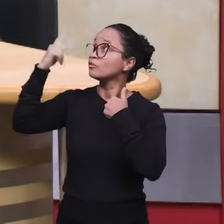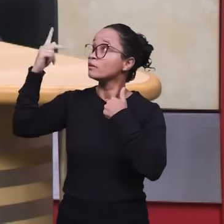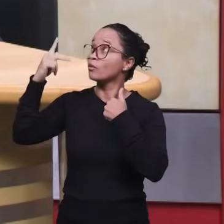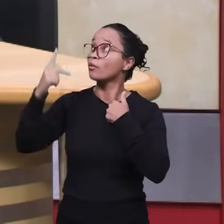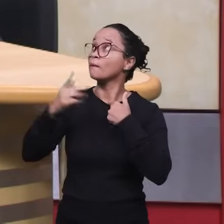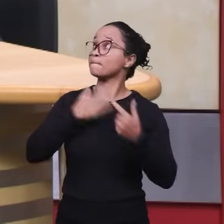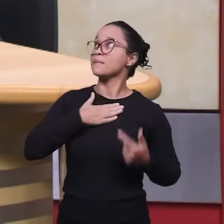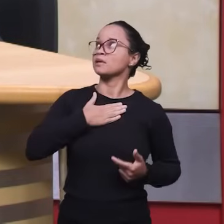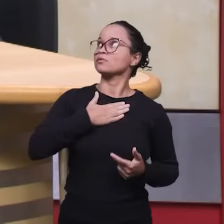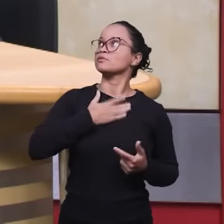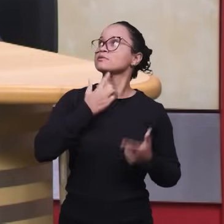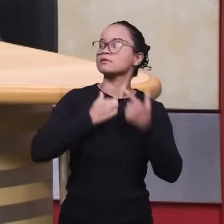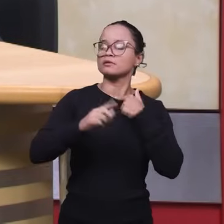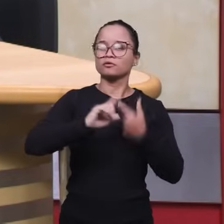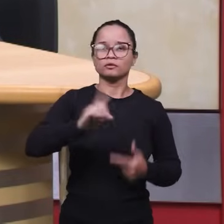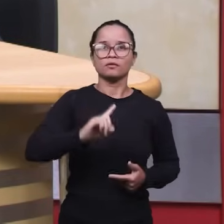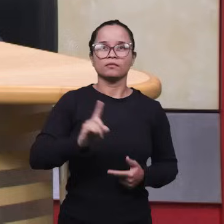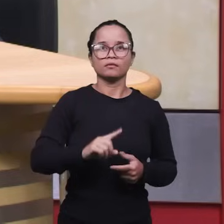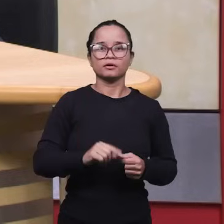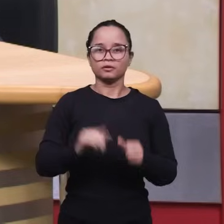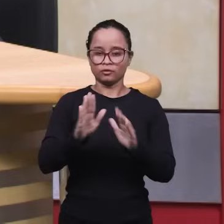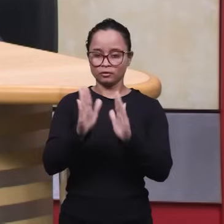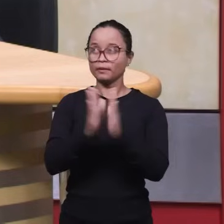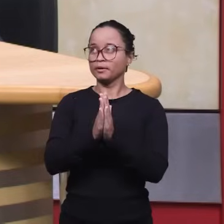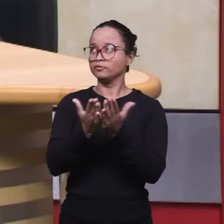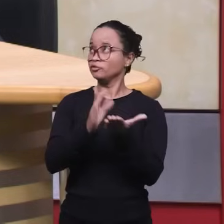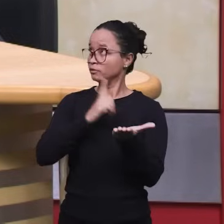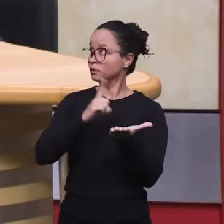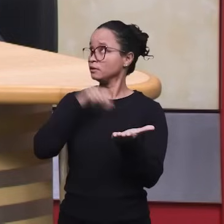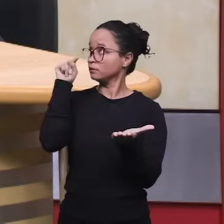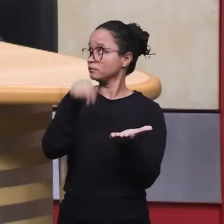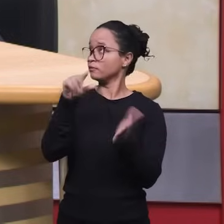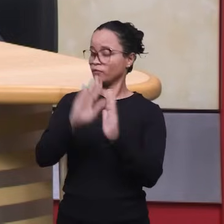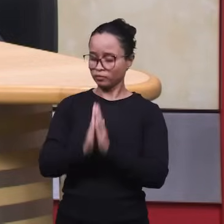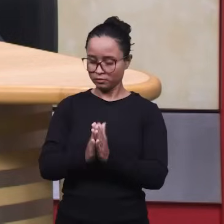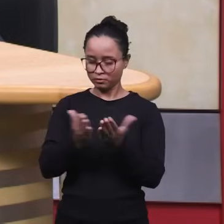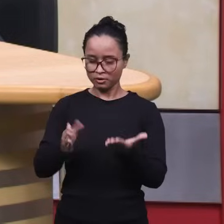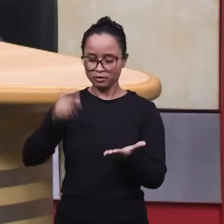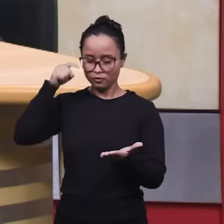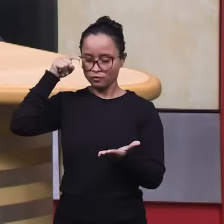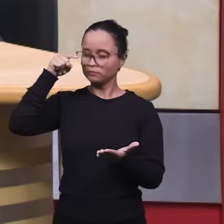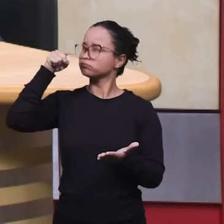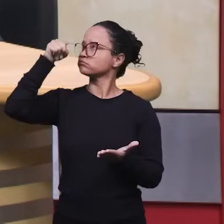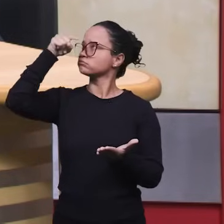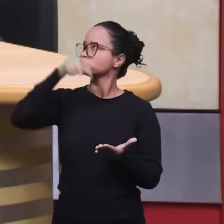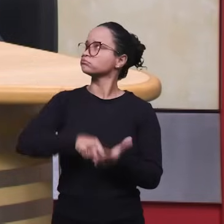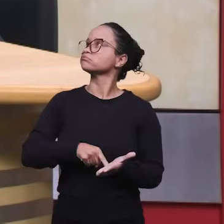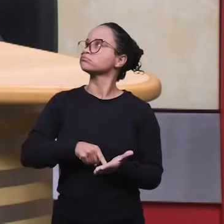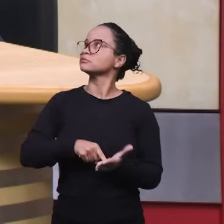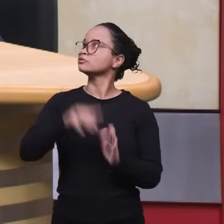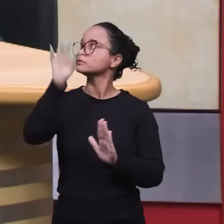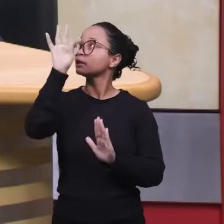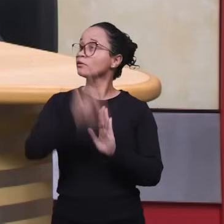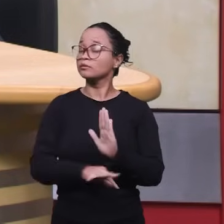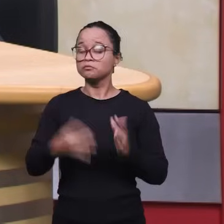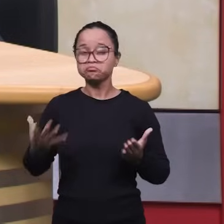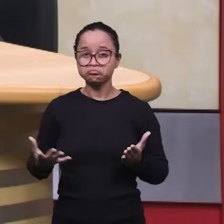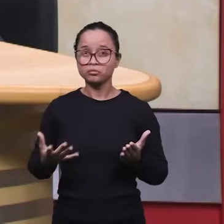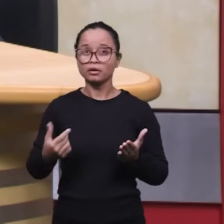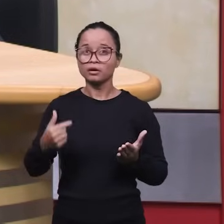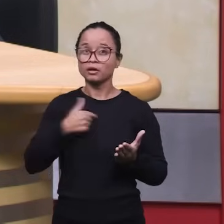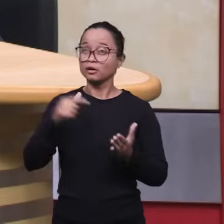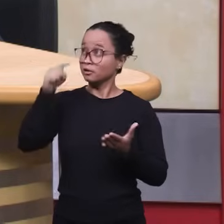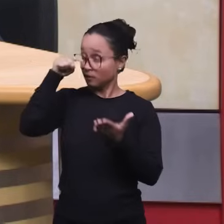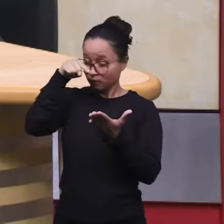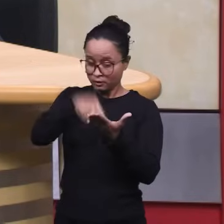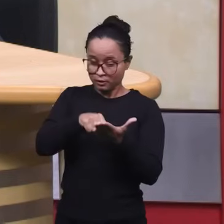não a minha vontade. E eu tenho essa Bíblia aqui, eu vou abrir a Bíblia. E vou colocar o dedo no texto que vai aqui.